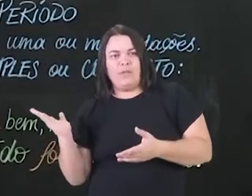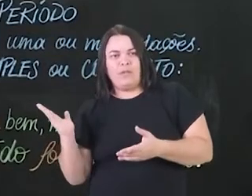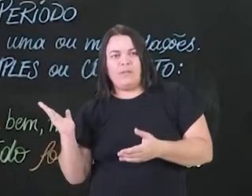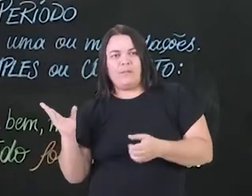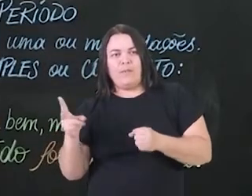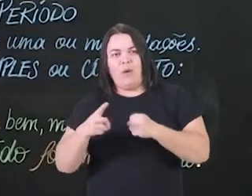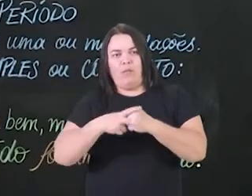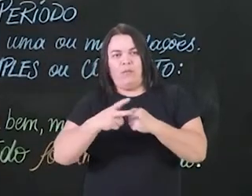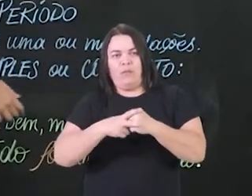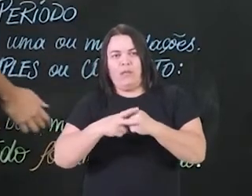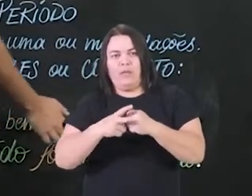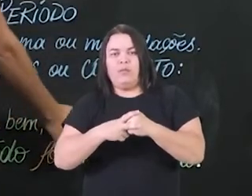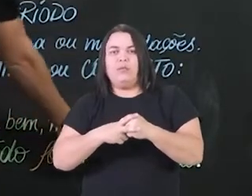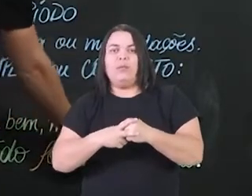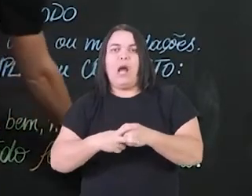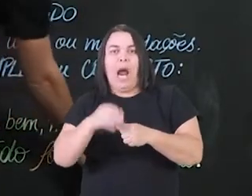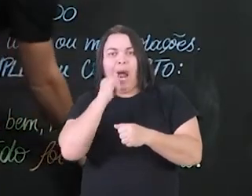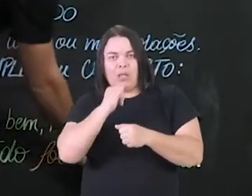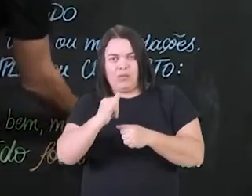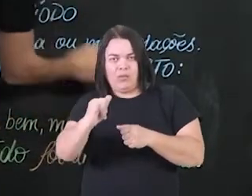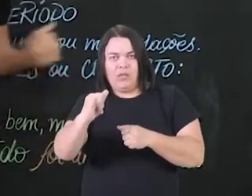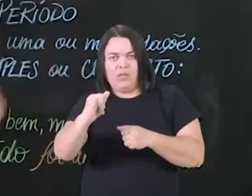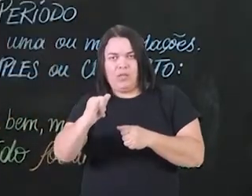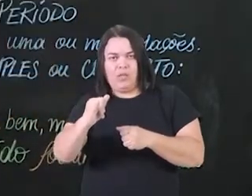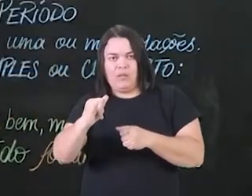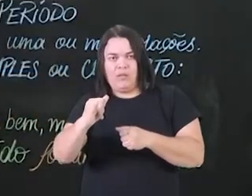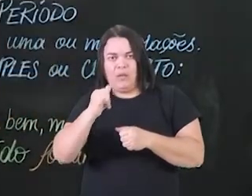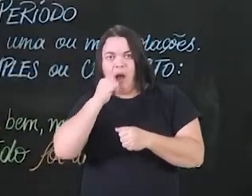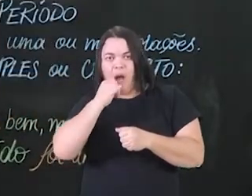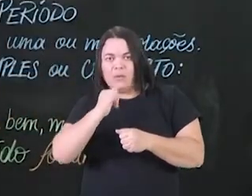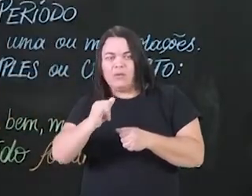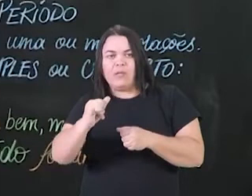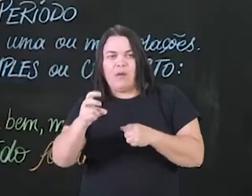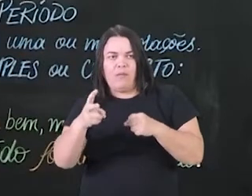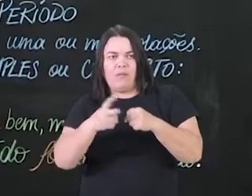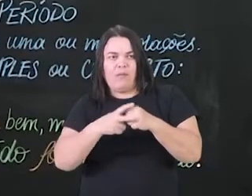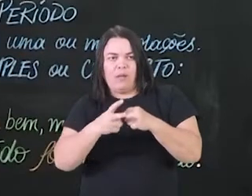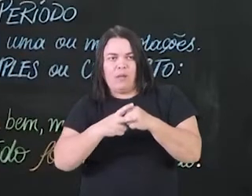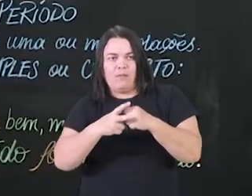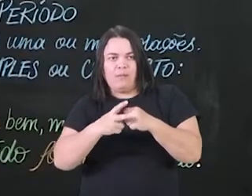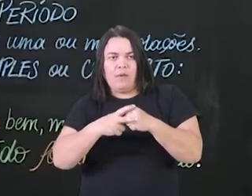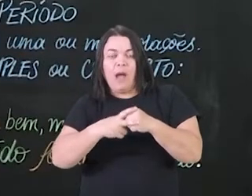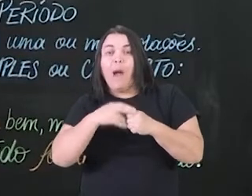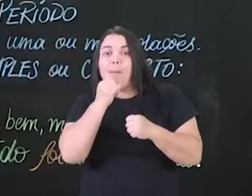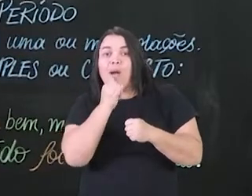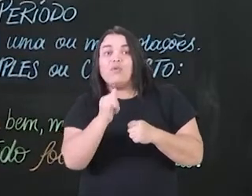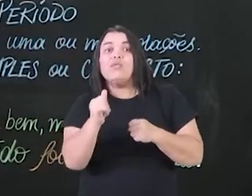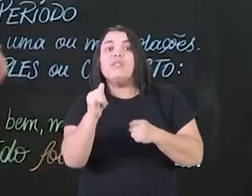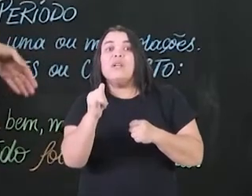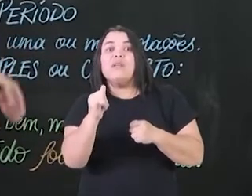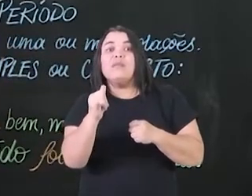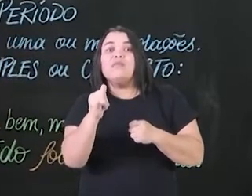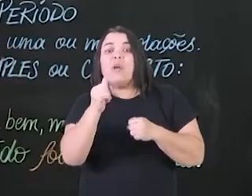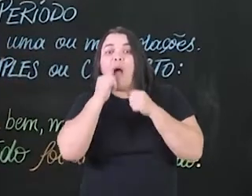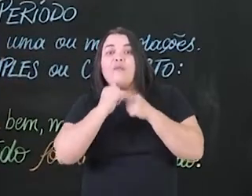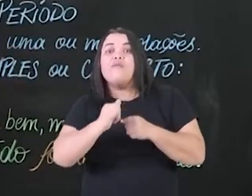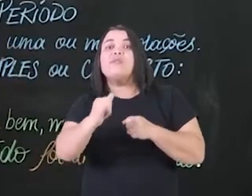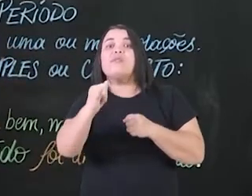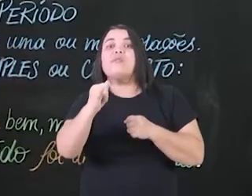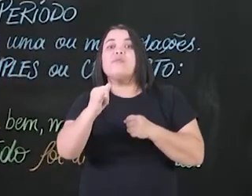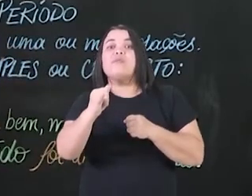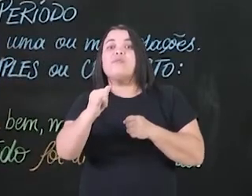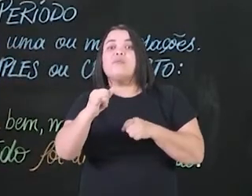é o verbo anunciar, aqui em sua forma no particípio. O resultado foi